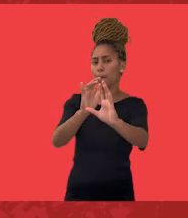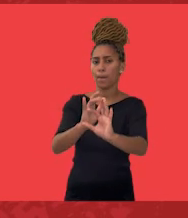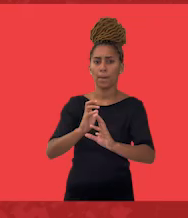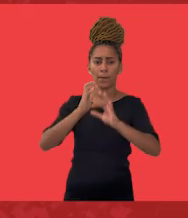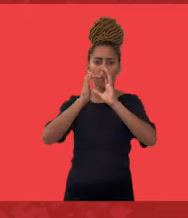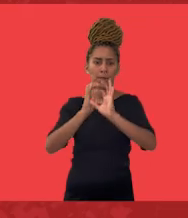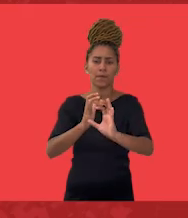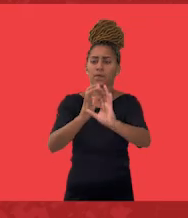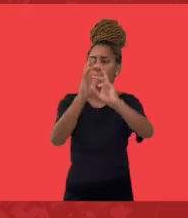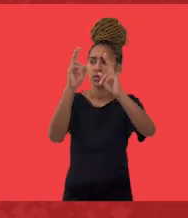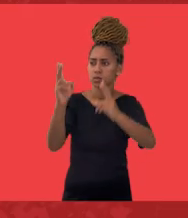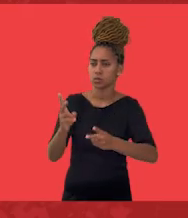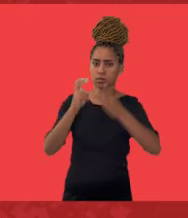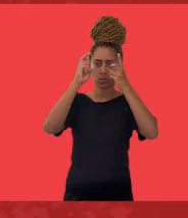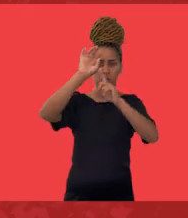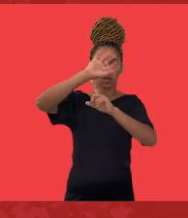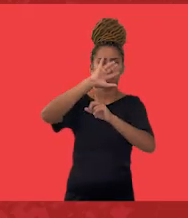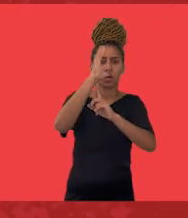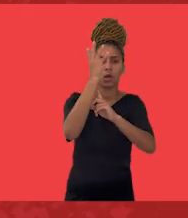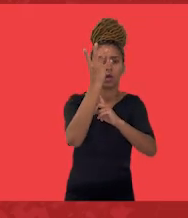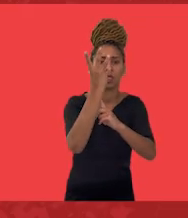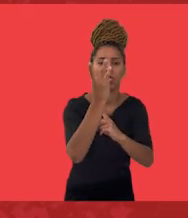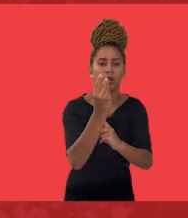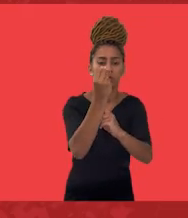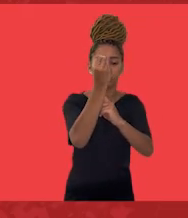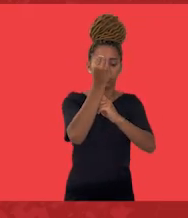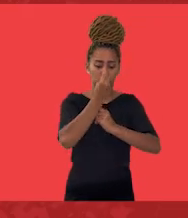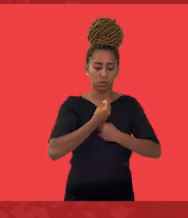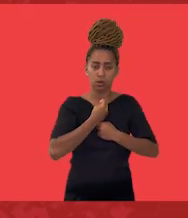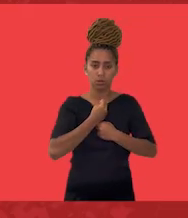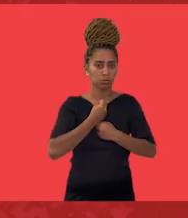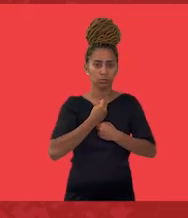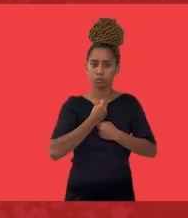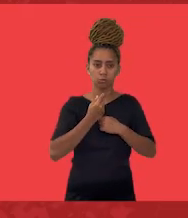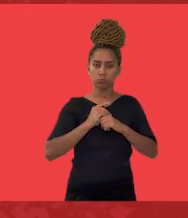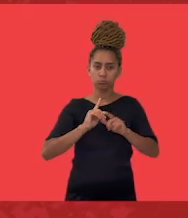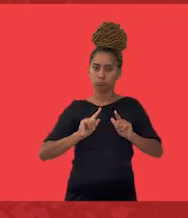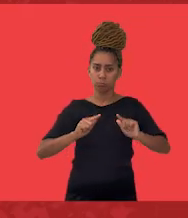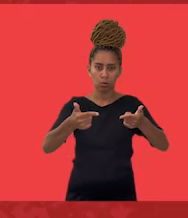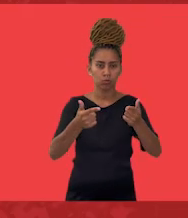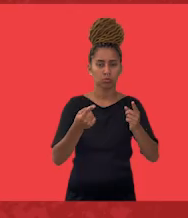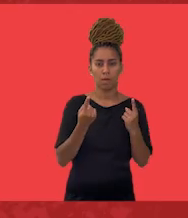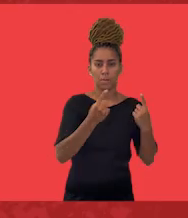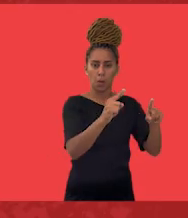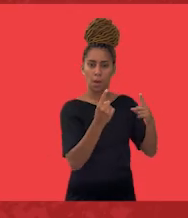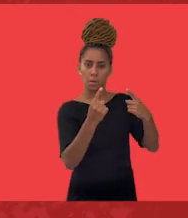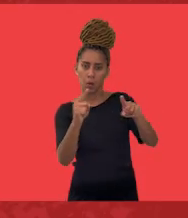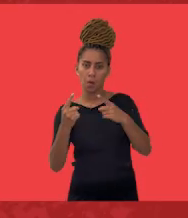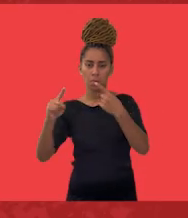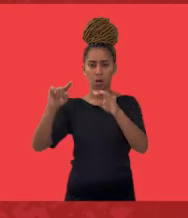trunfos. Destreza, parâmetro, cicatriz. Tritura